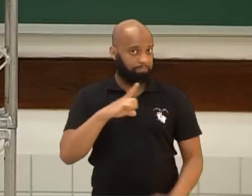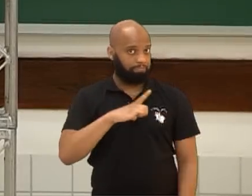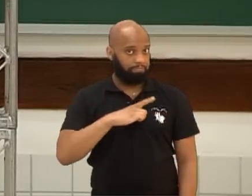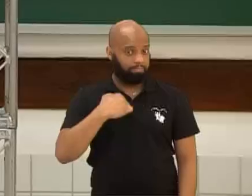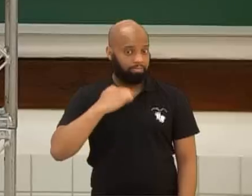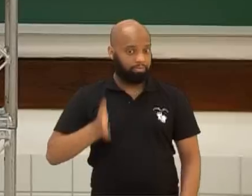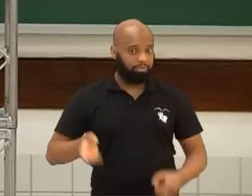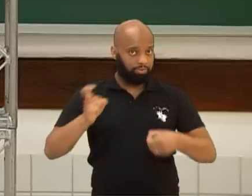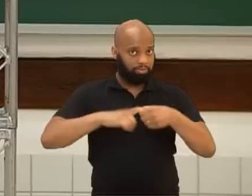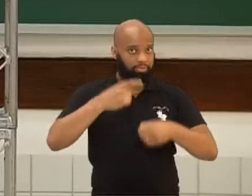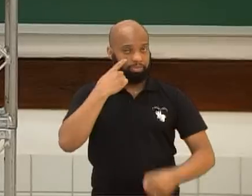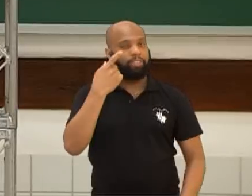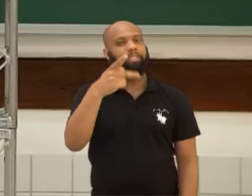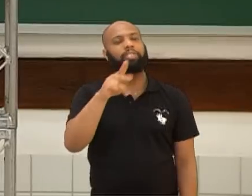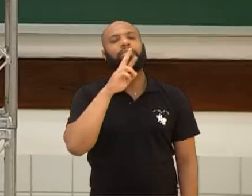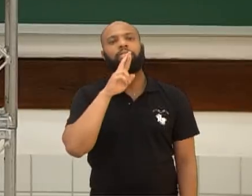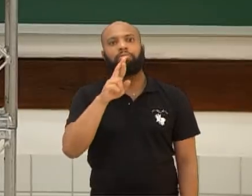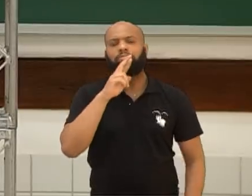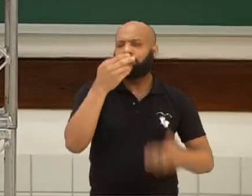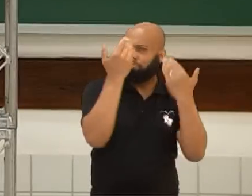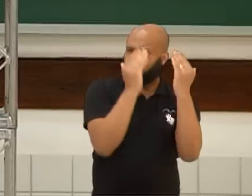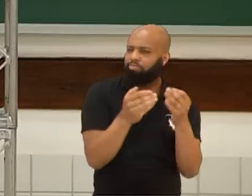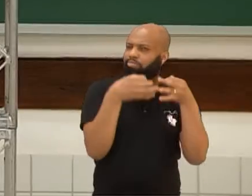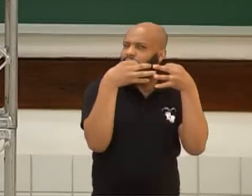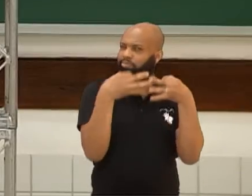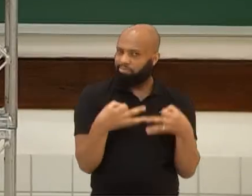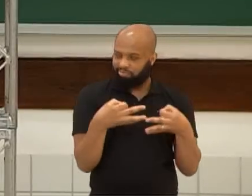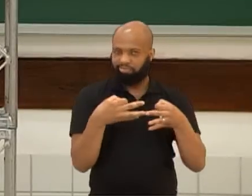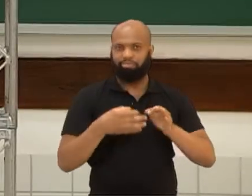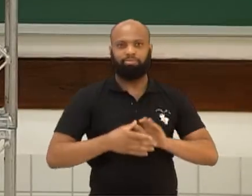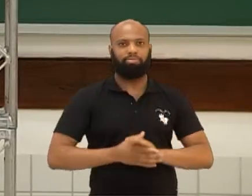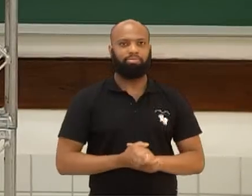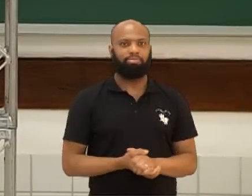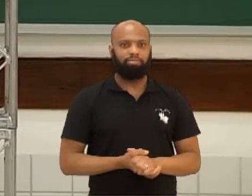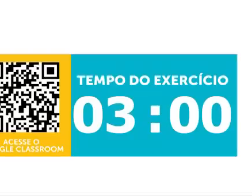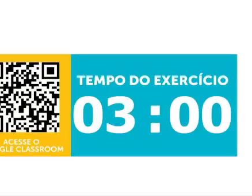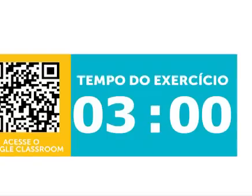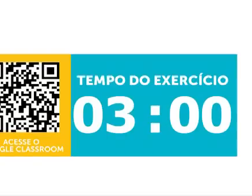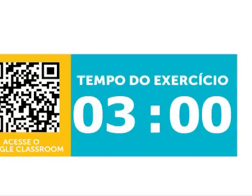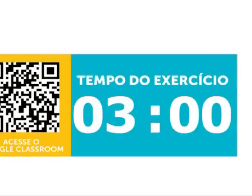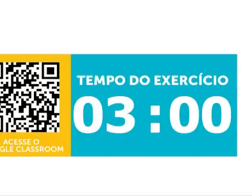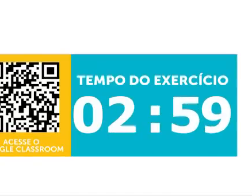dar um tempinho para vocês pensarem, analisarem, e eu já volto com a resposta.